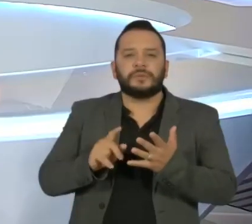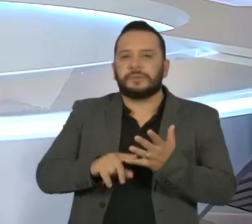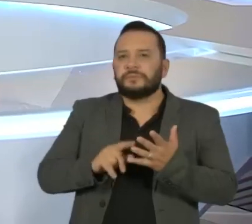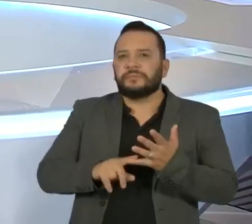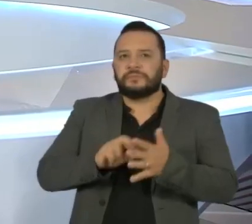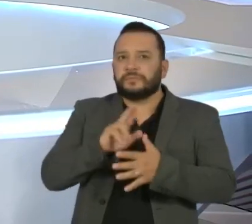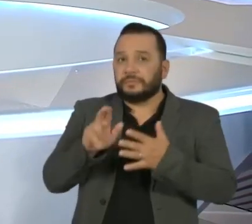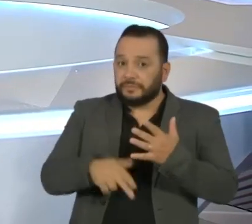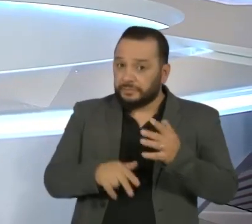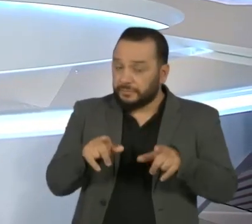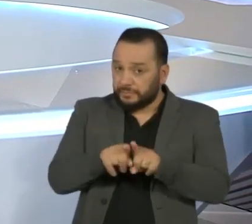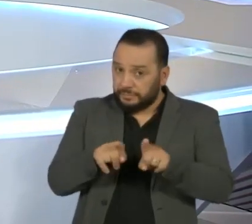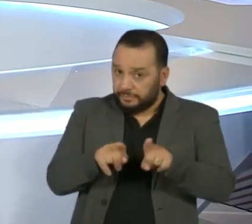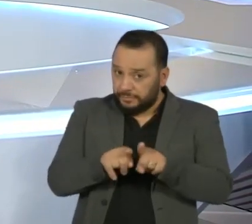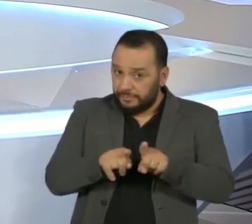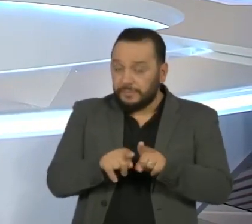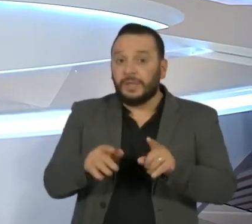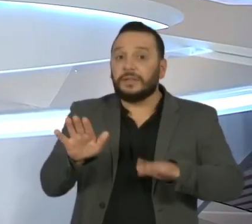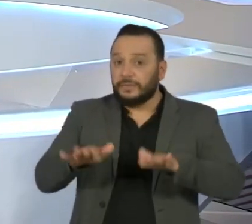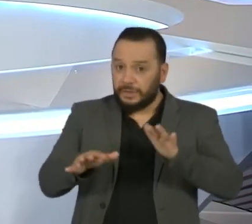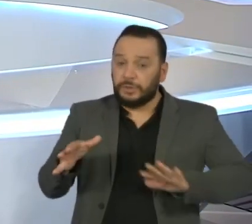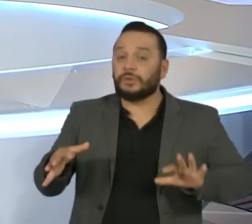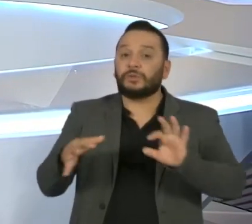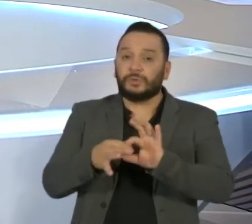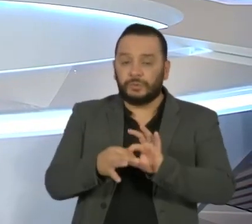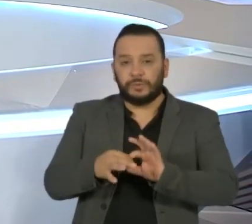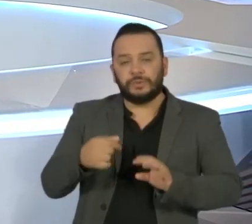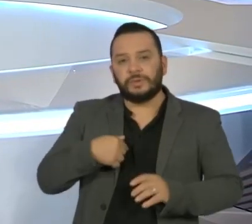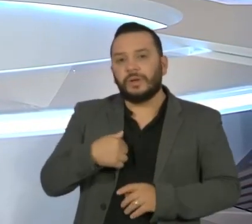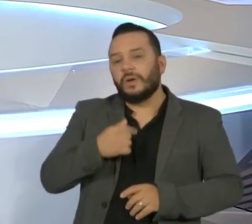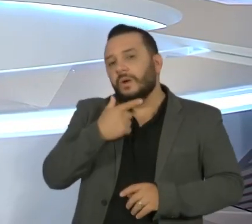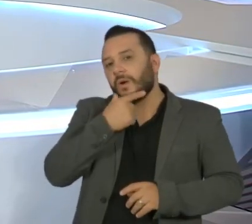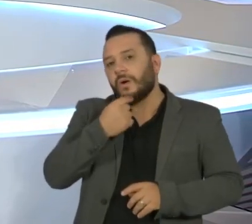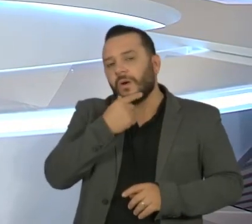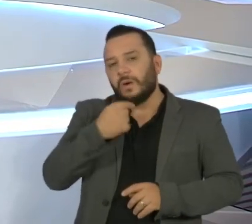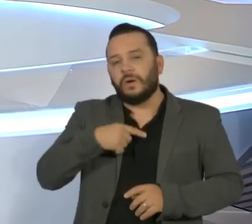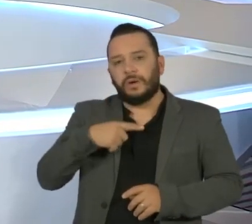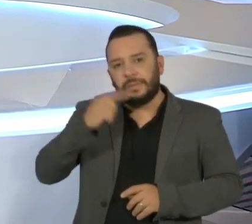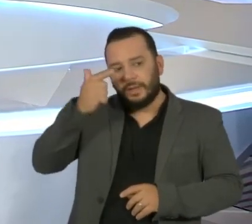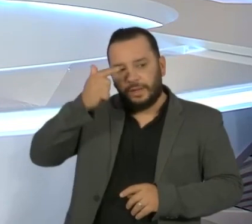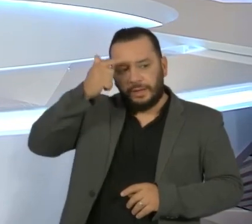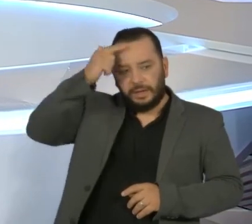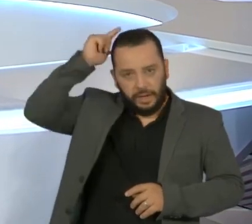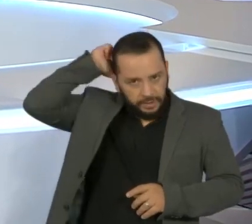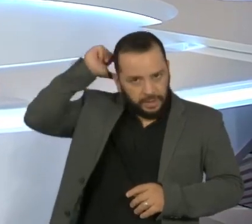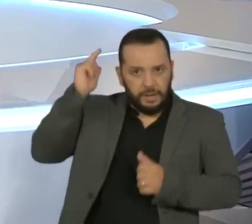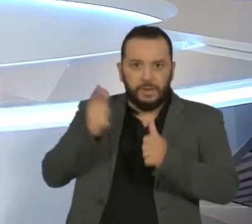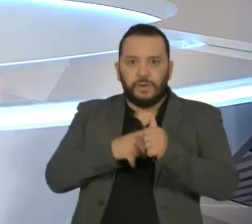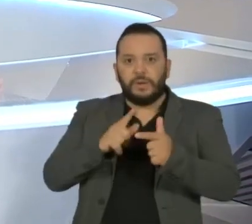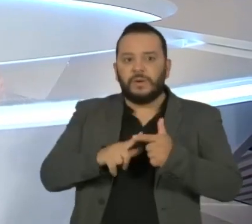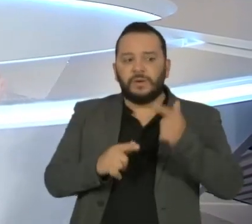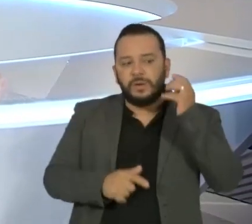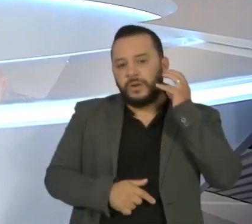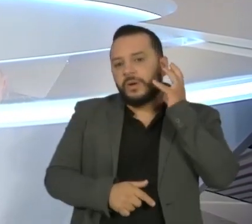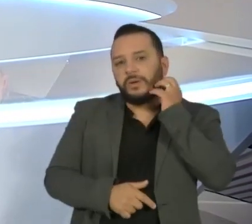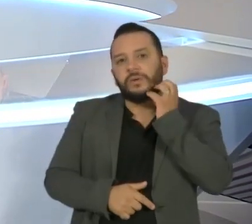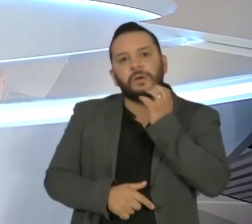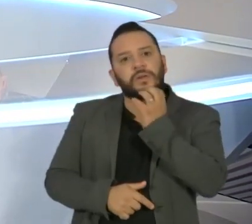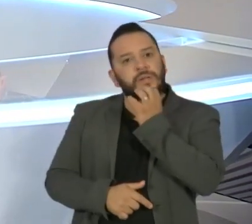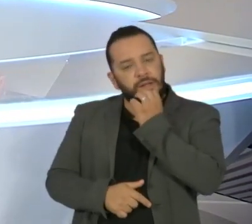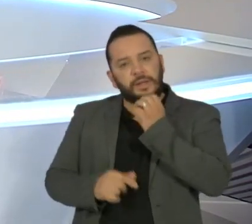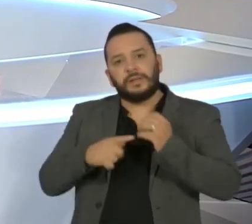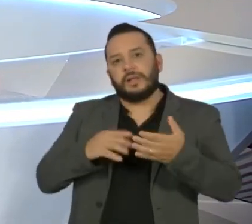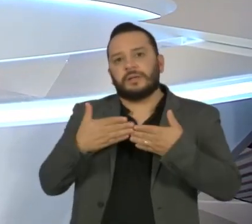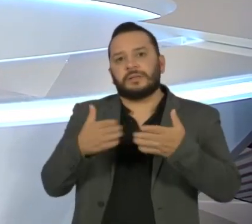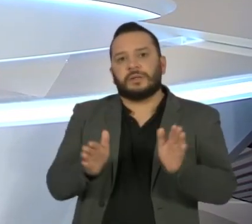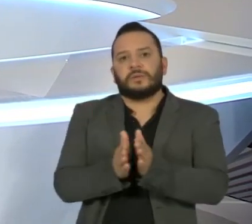de vez em quando fazem isso juntos. O historiador Leandro Carnal e o filósofo Mário Sérgio Cortella estão lançando Viver, a